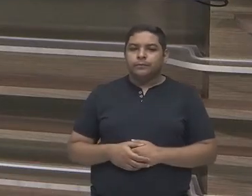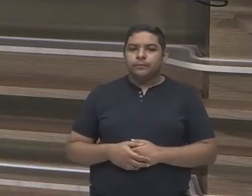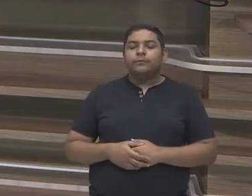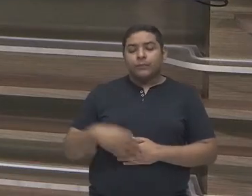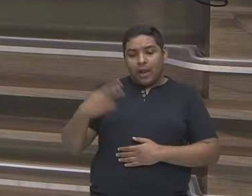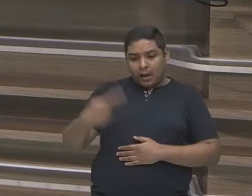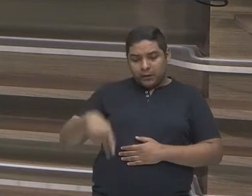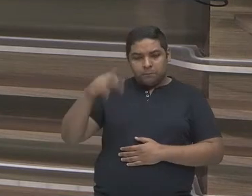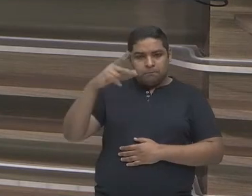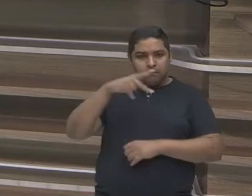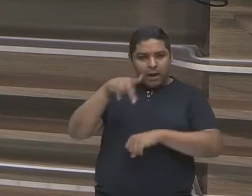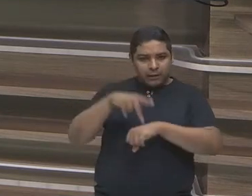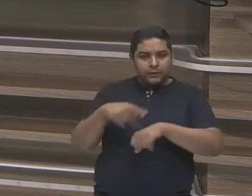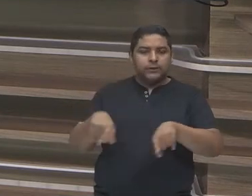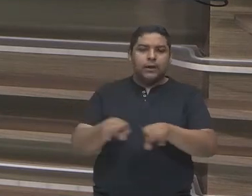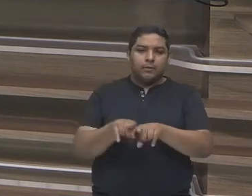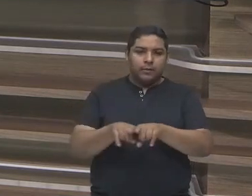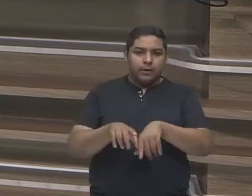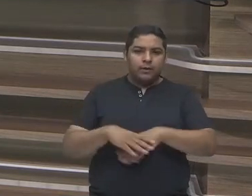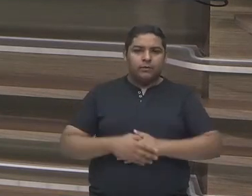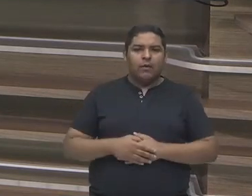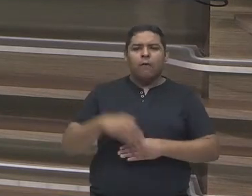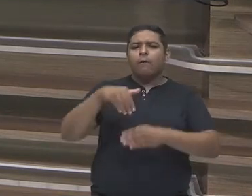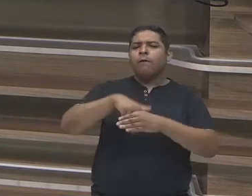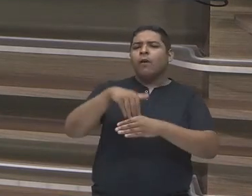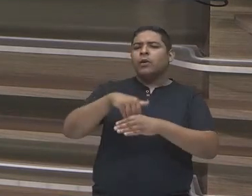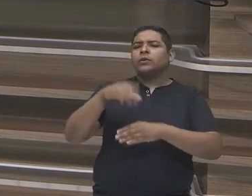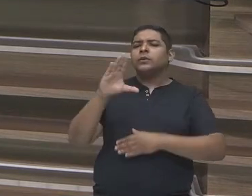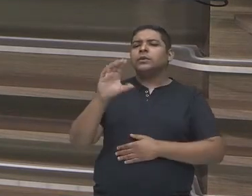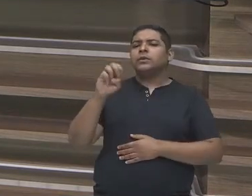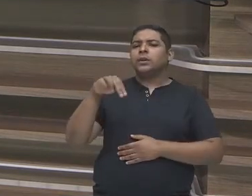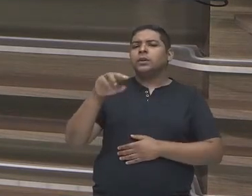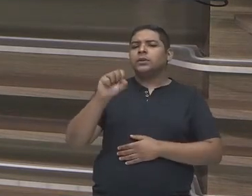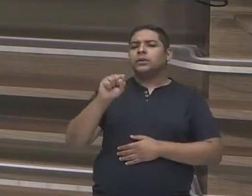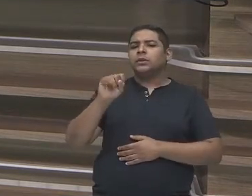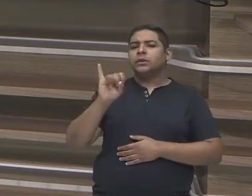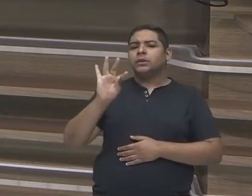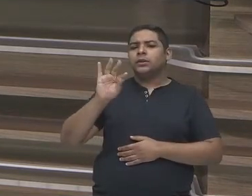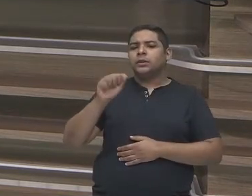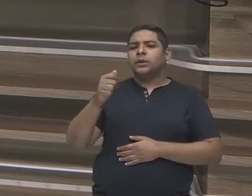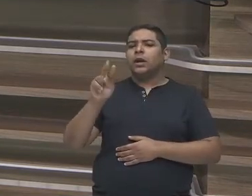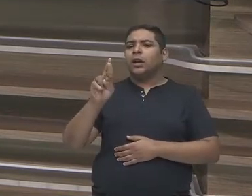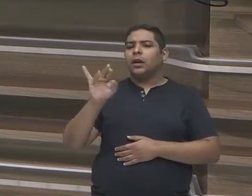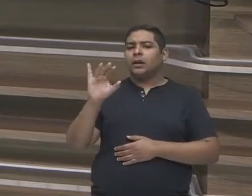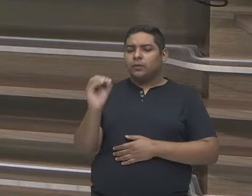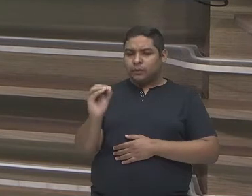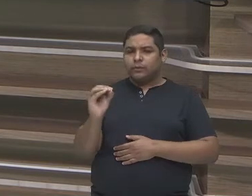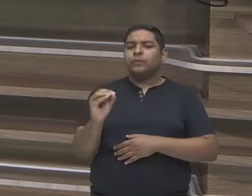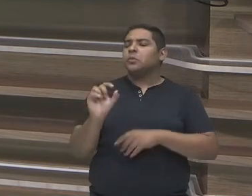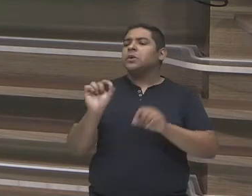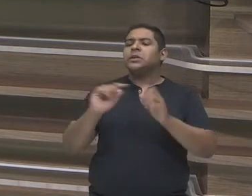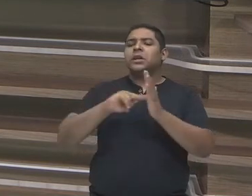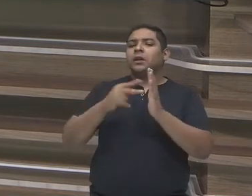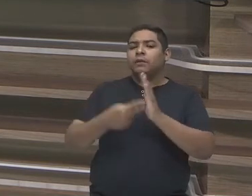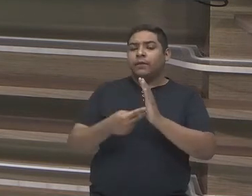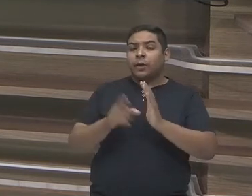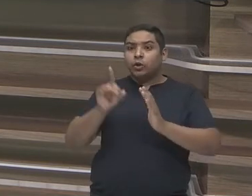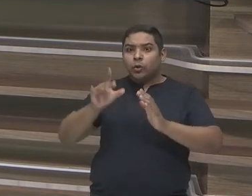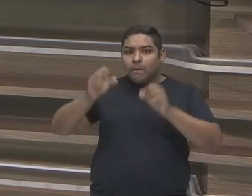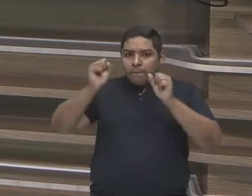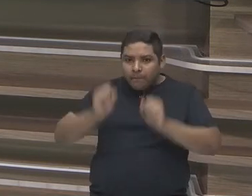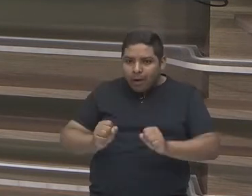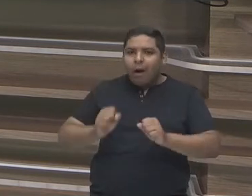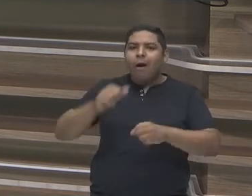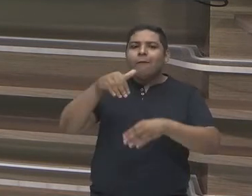vigentes também. E vocês viram o voto censitário, lembram dele? É justamente quando só se pode votar aquela pessoa